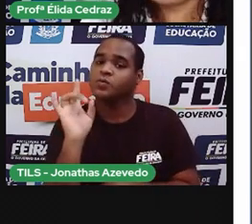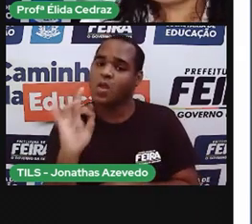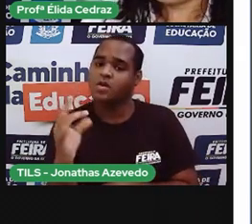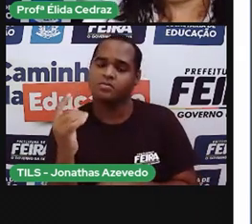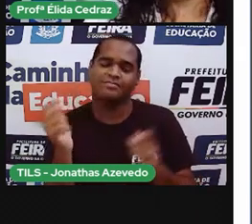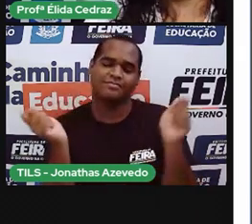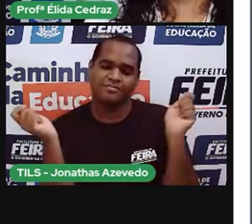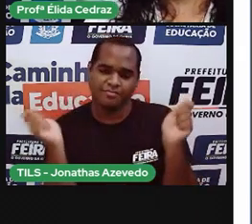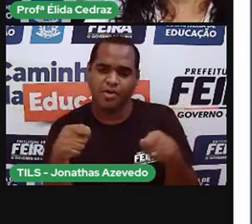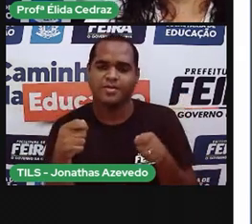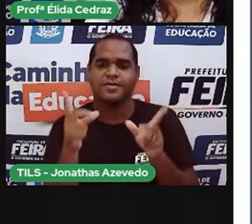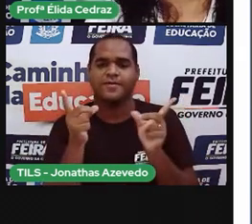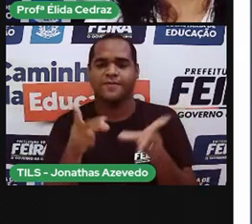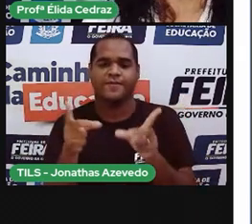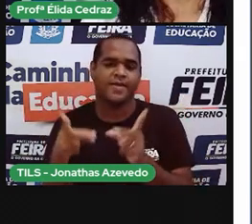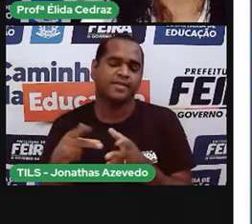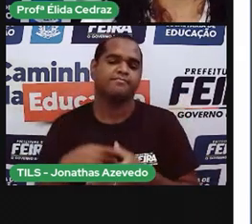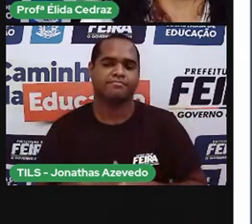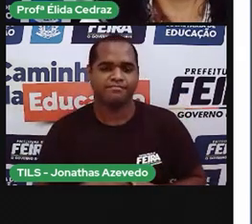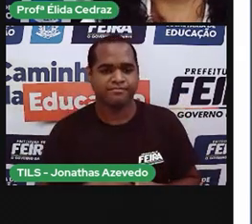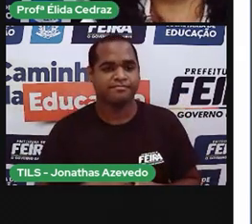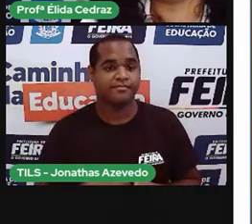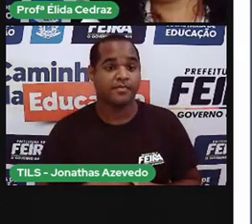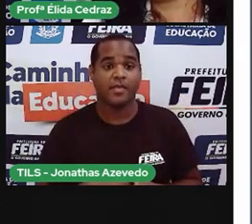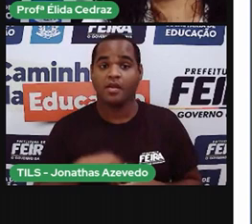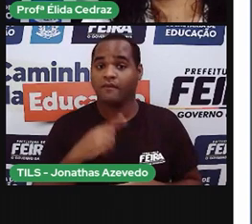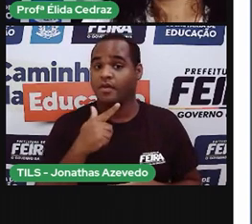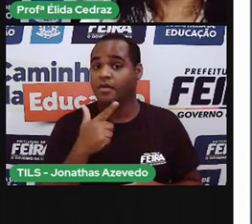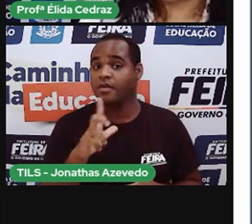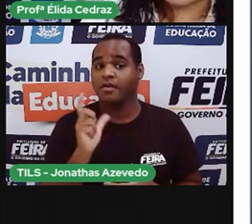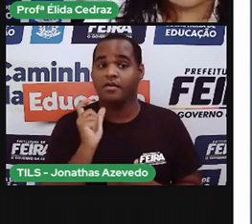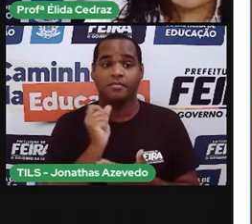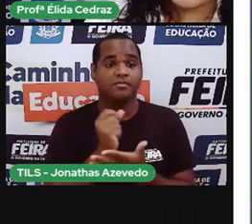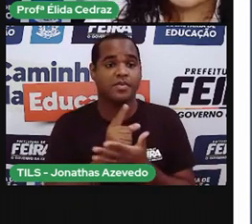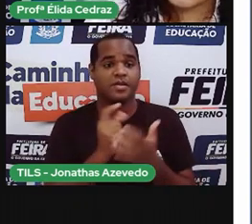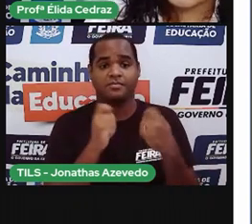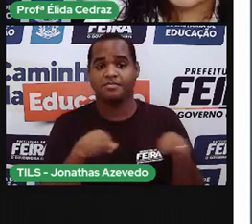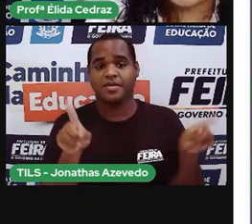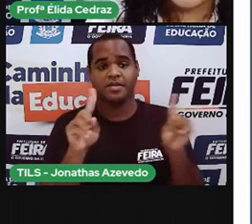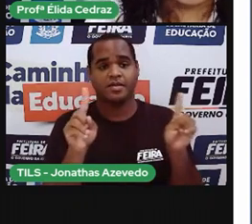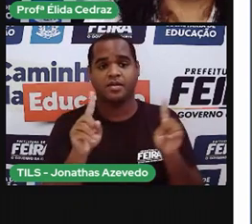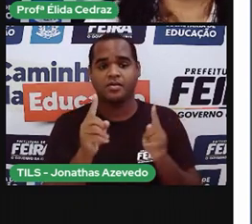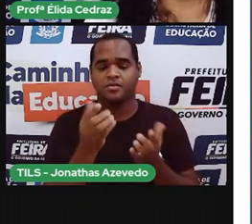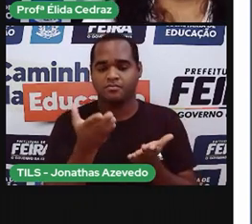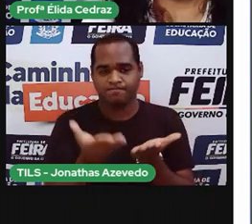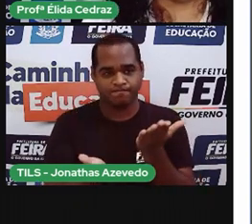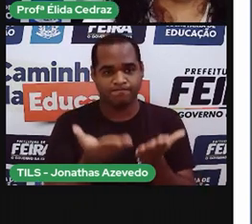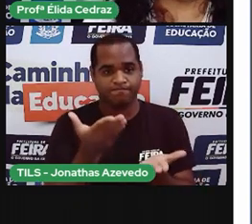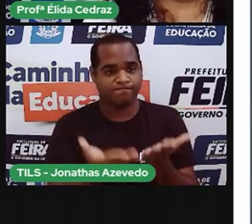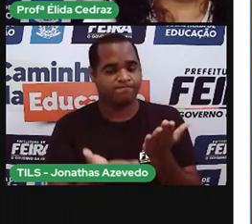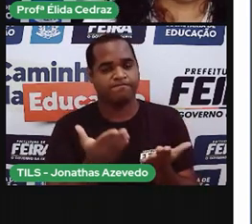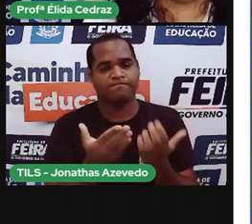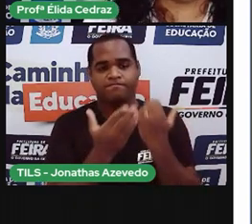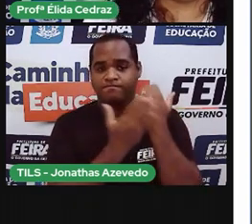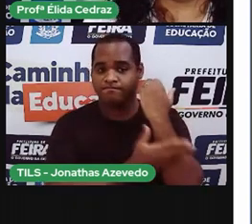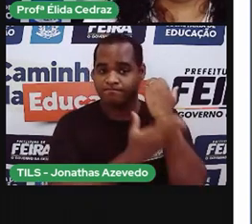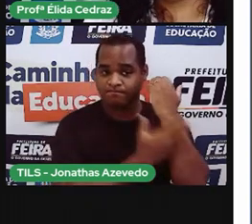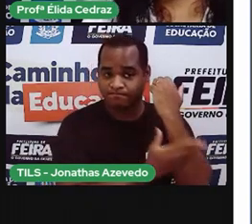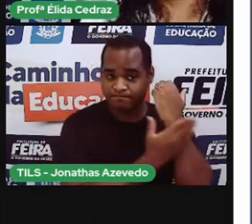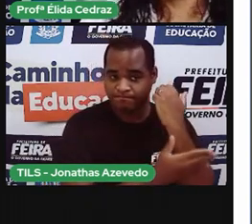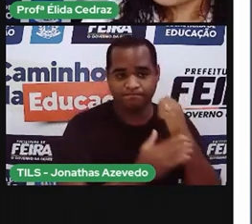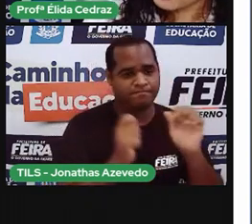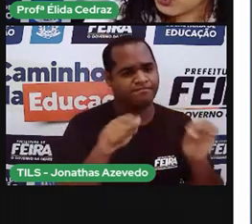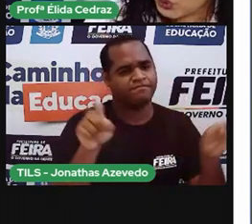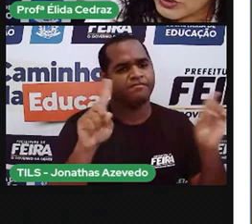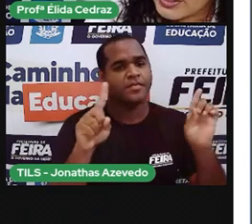item que é vendido na unidade. Você não precisa pesar o abacaxi. Mas as outras frutas e